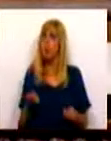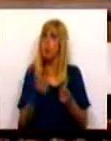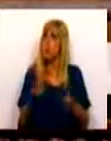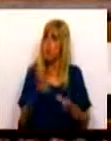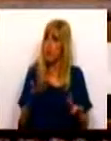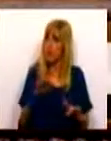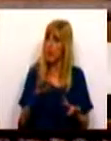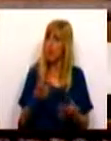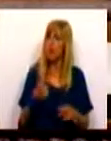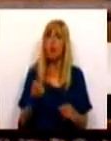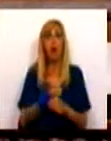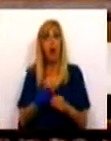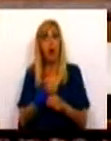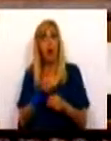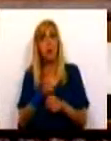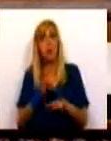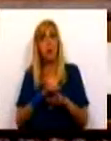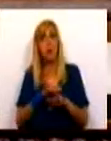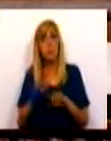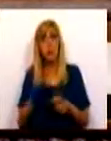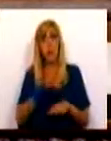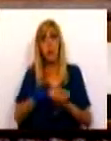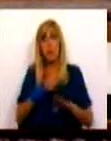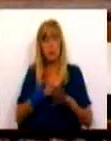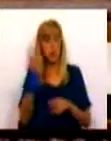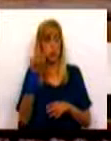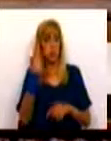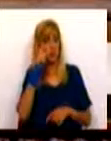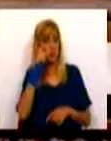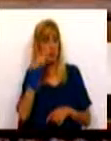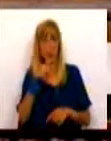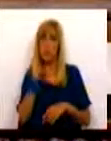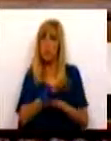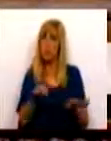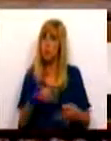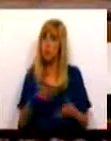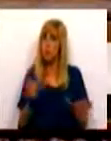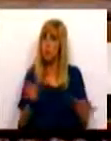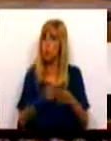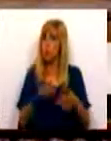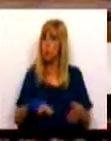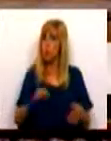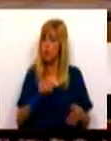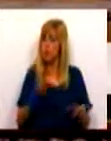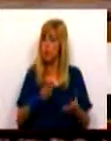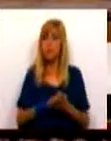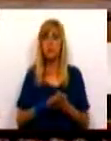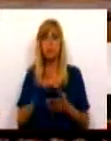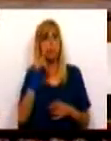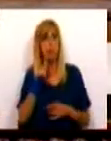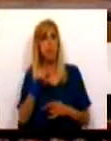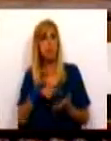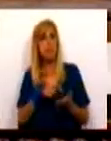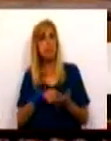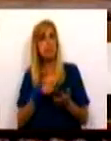e informação aos banhistas, reforçando a cultura de segurança nas praias. O Grupo Parlamentar do Partido Socialista não vê uma